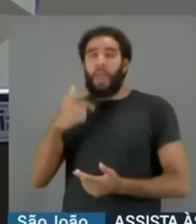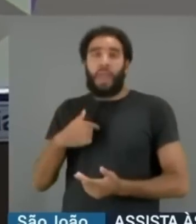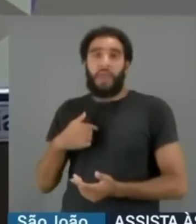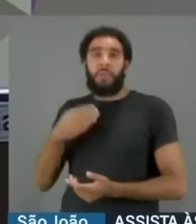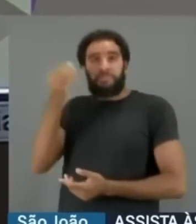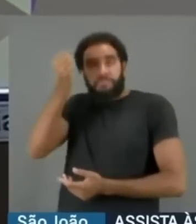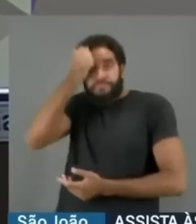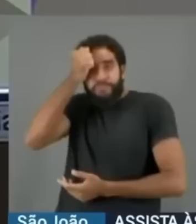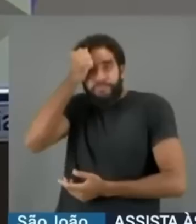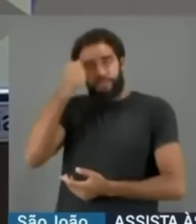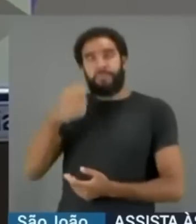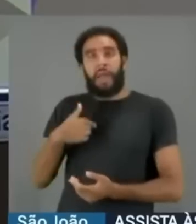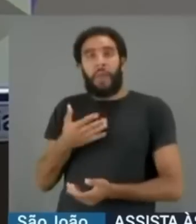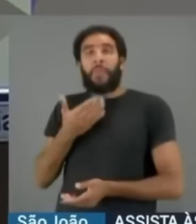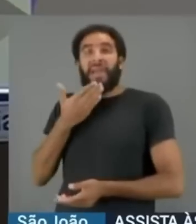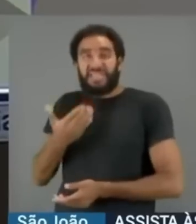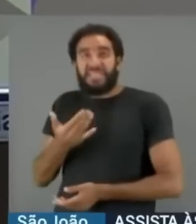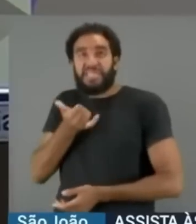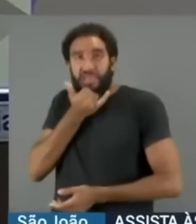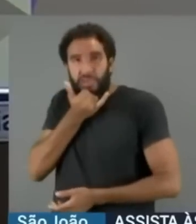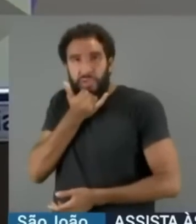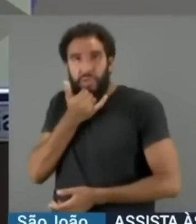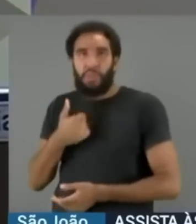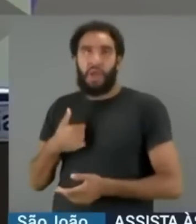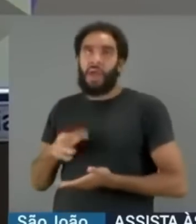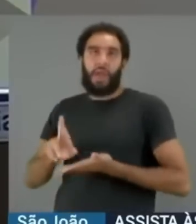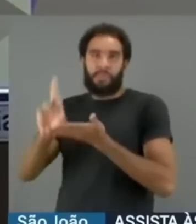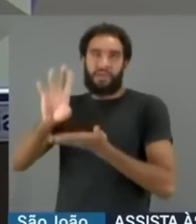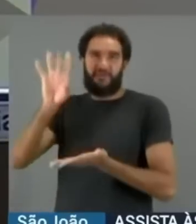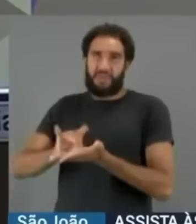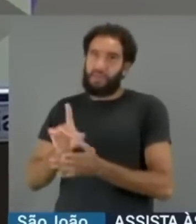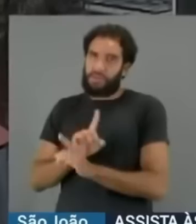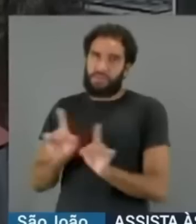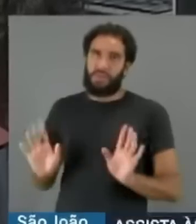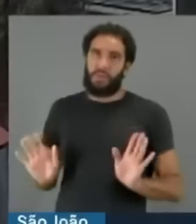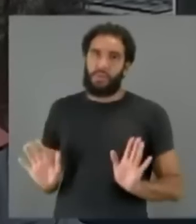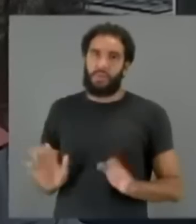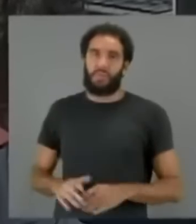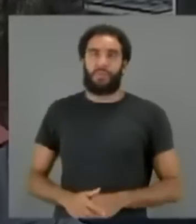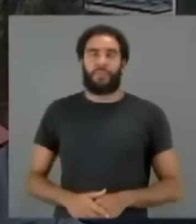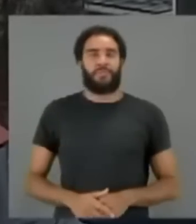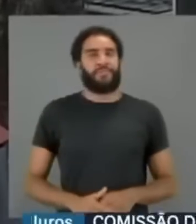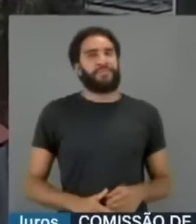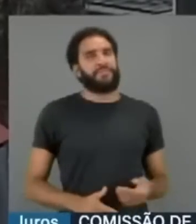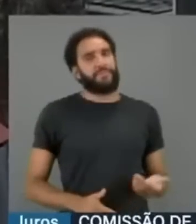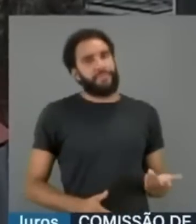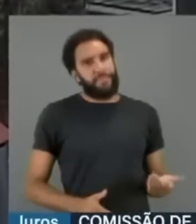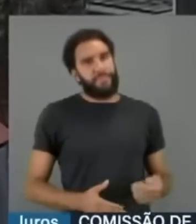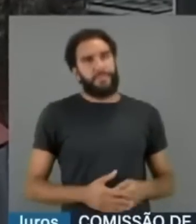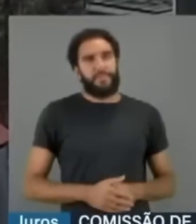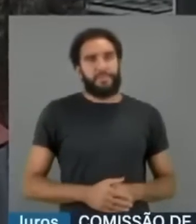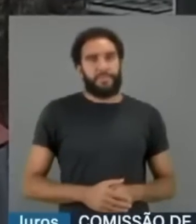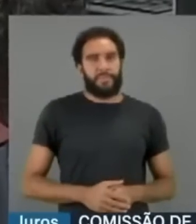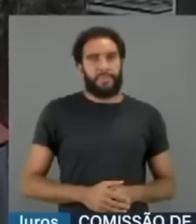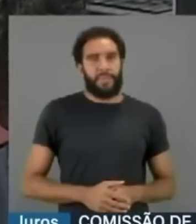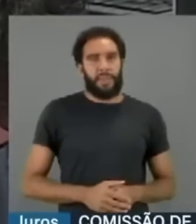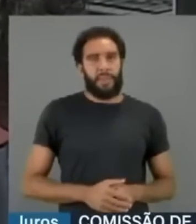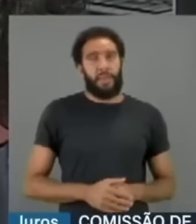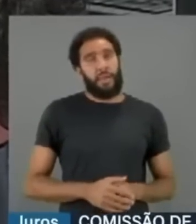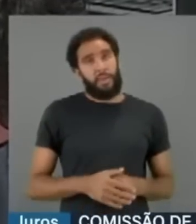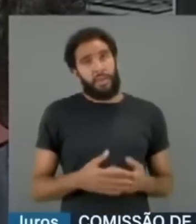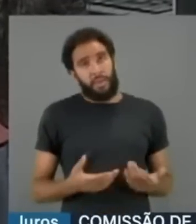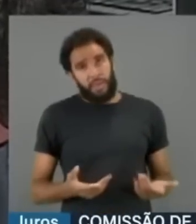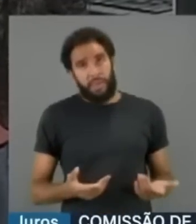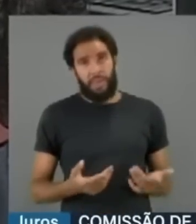a respeito dela e não representa a realidade. Tá. O senhor, pelo que tudo diz,